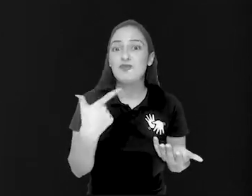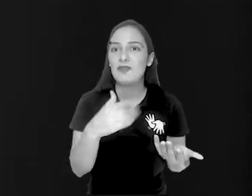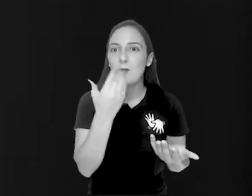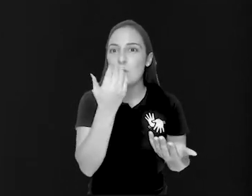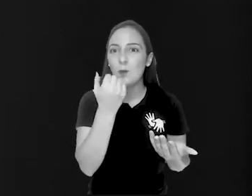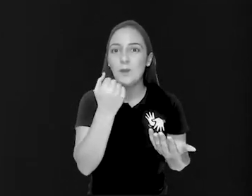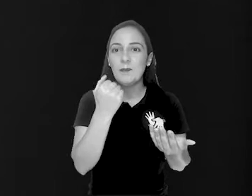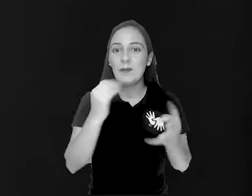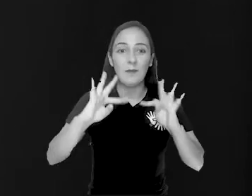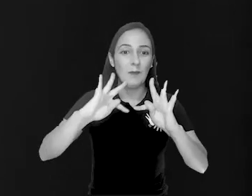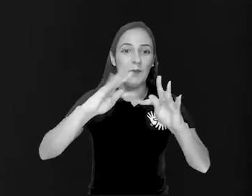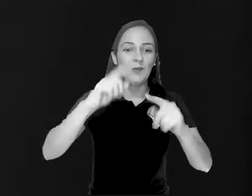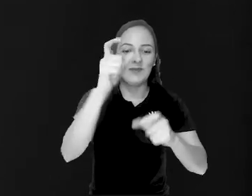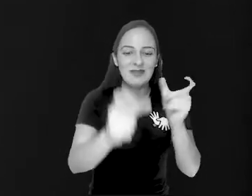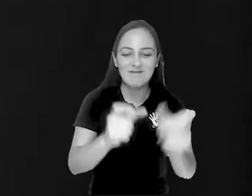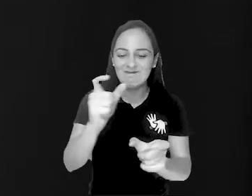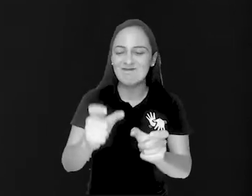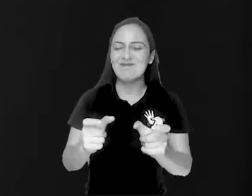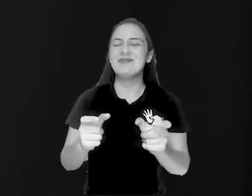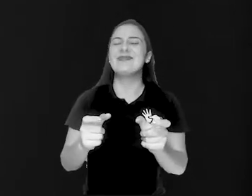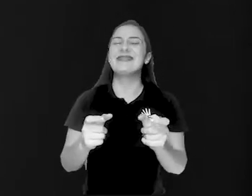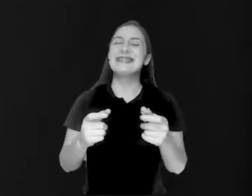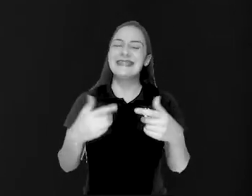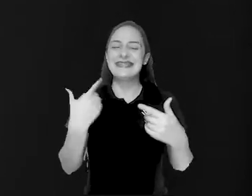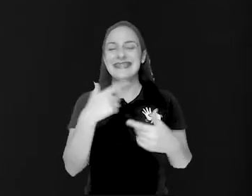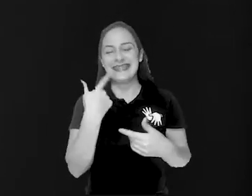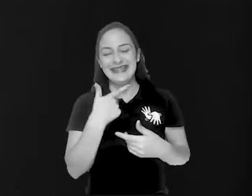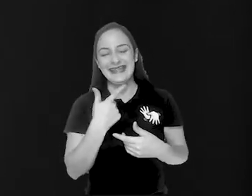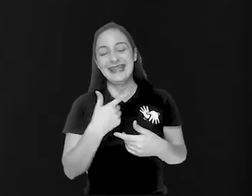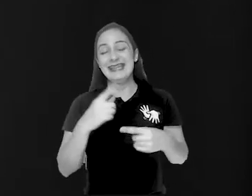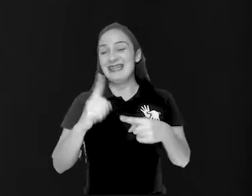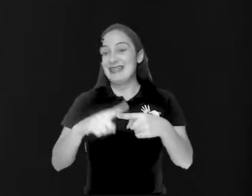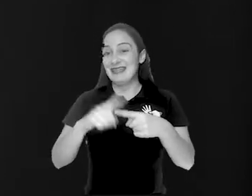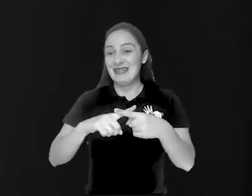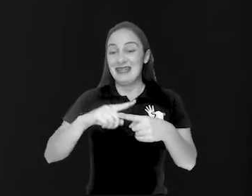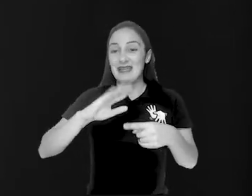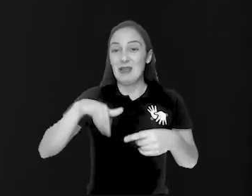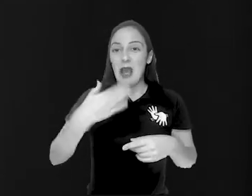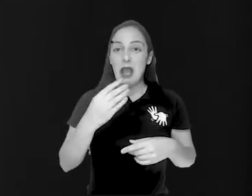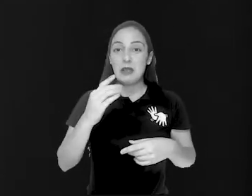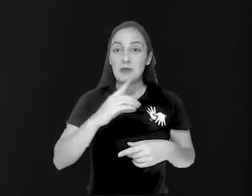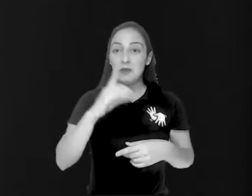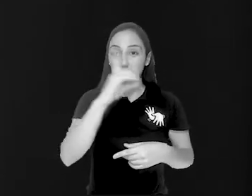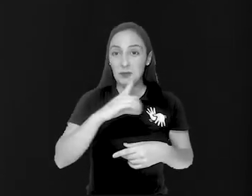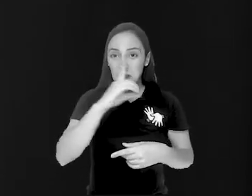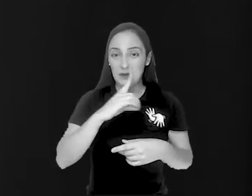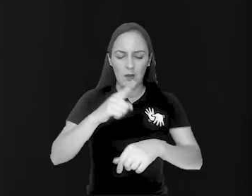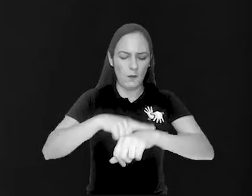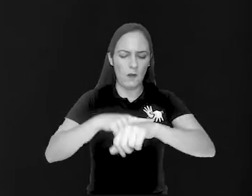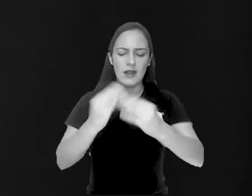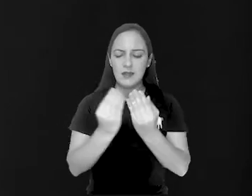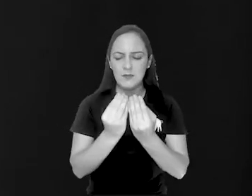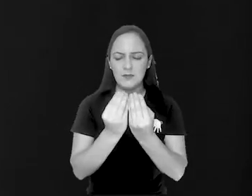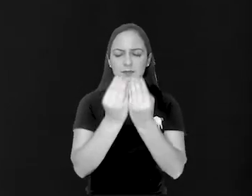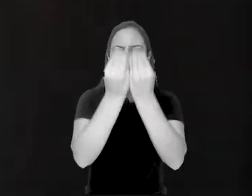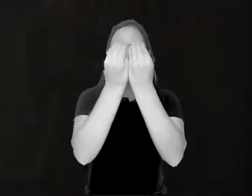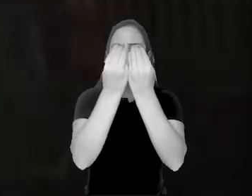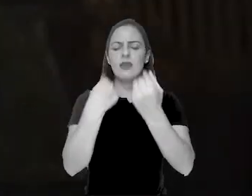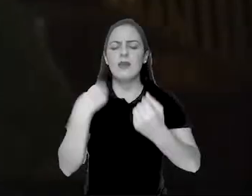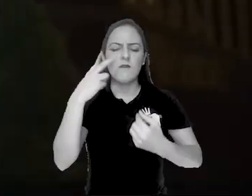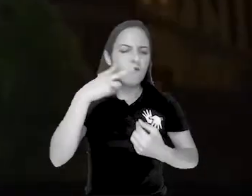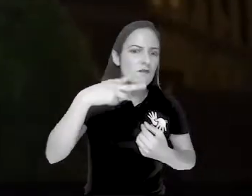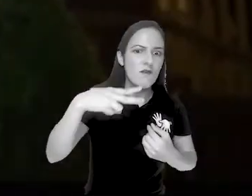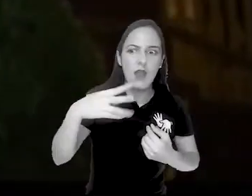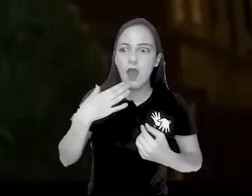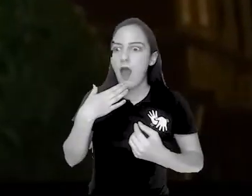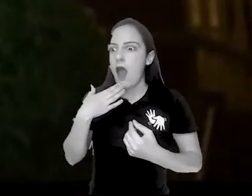das pessoas que estavam lá. Foi muito engraçado, porque no domingo, no horário da missa, que eu olhei lá para baixo, estava lotado de carro,